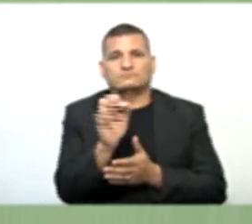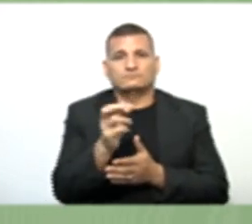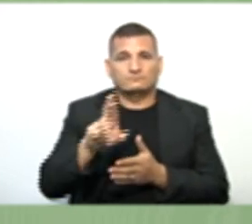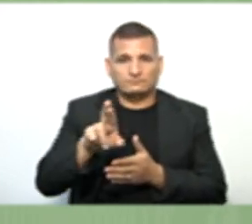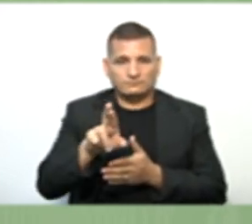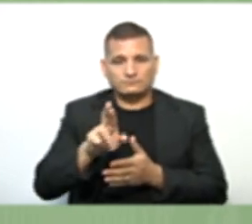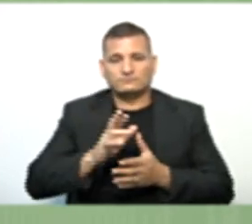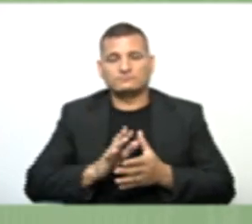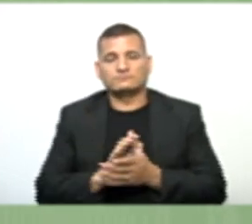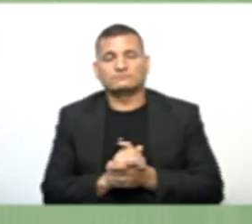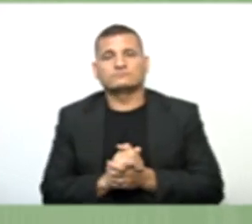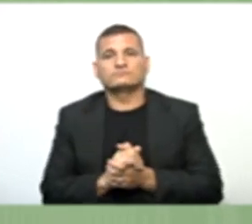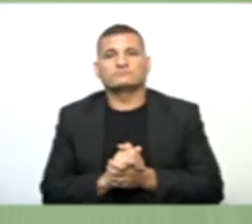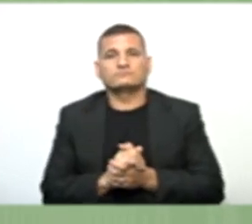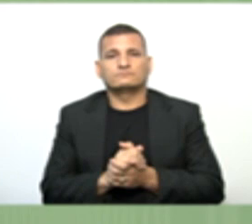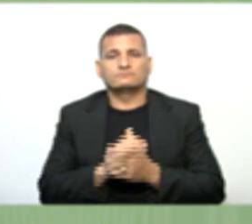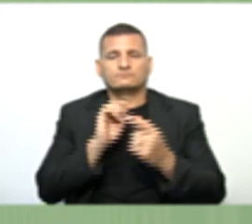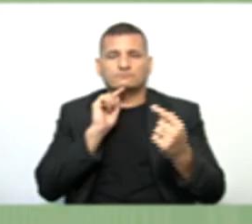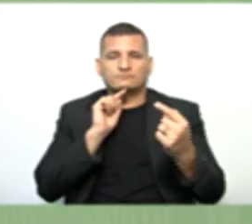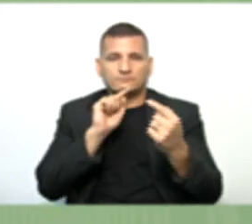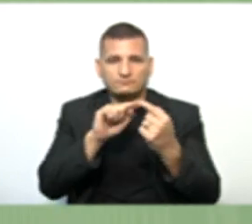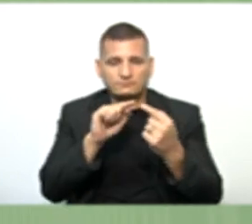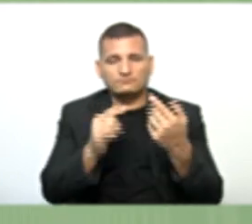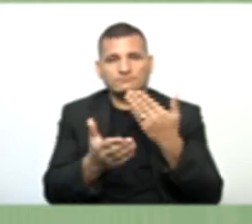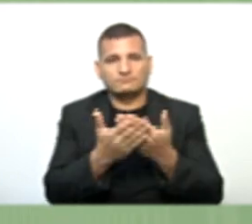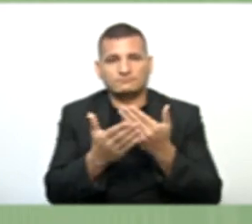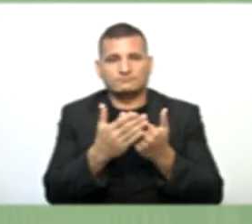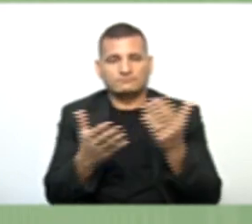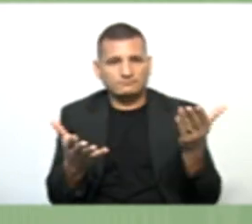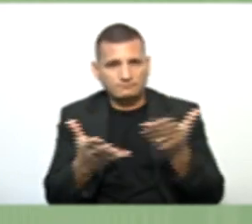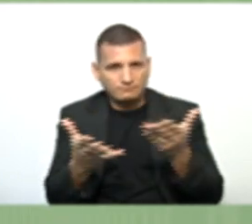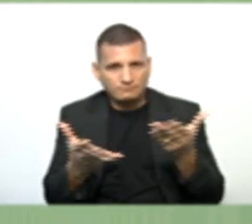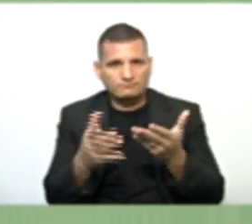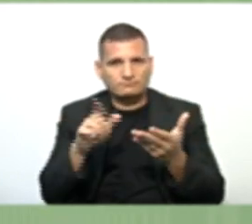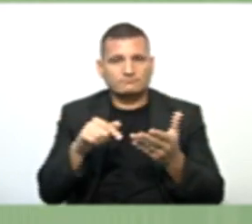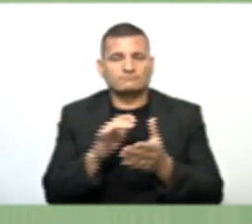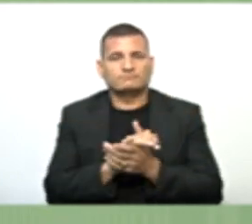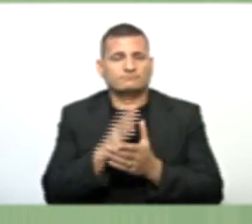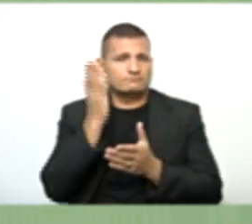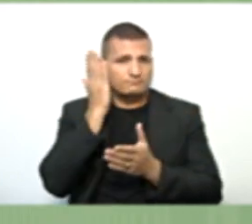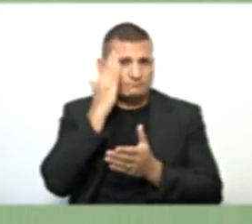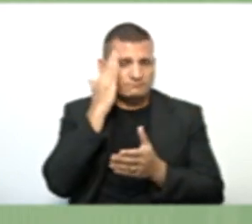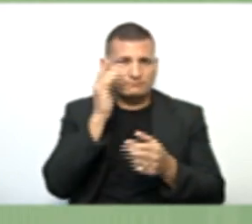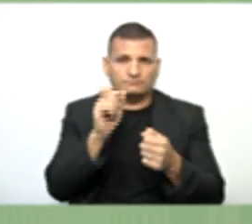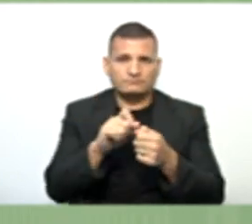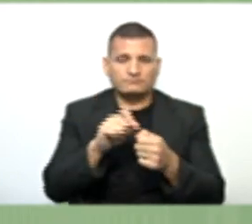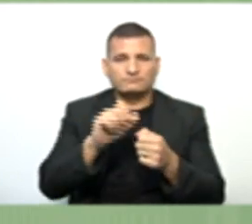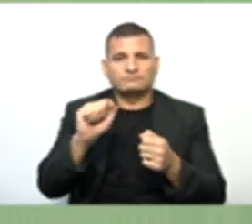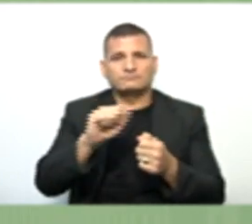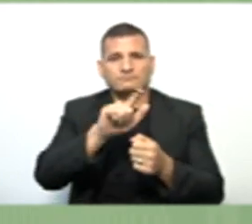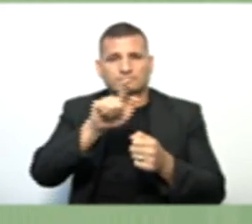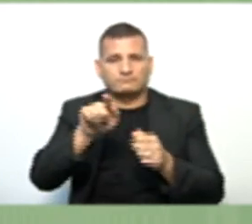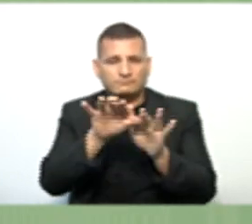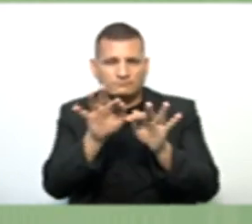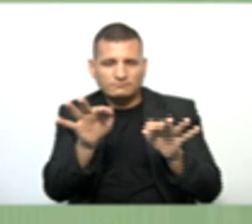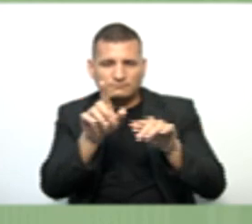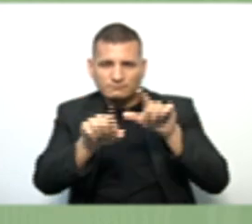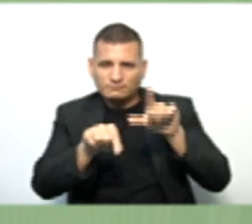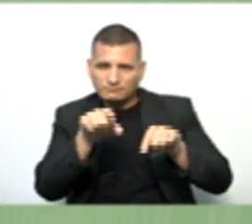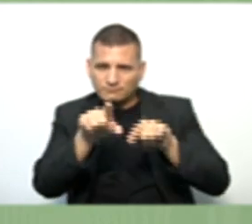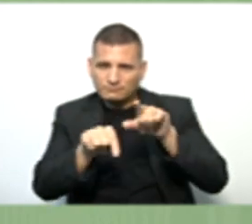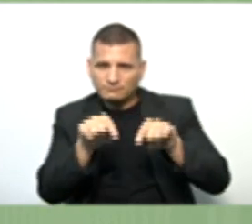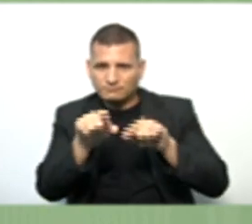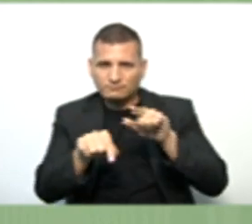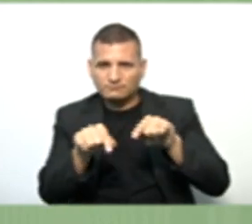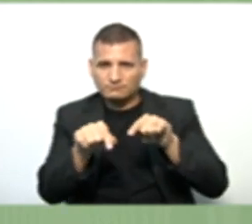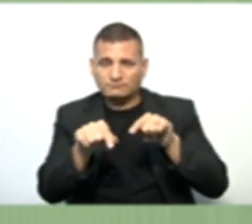Bom, o objetivo dessa teleaula é desenvolver algoritmos simples utilizando estruturas de controle de seleção e de